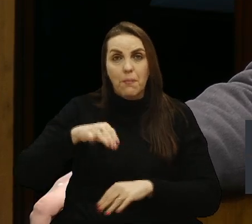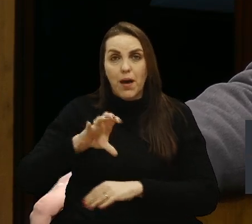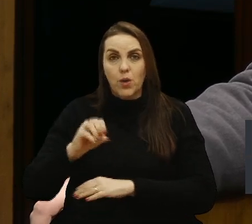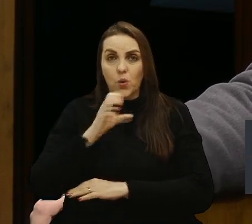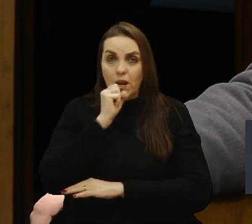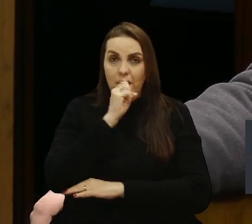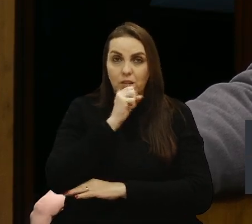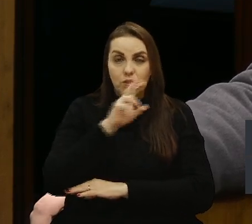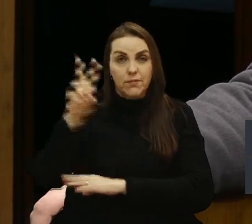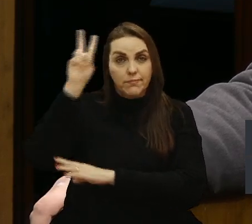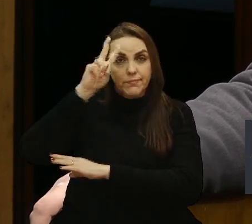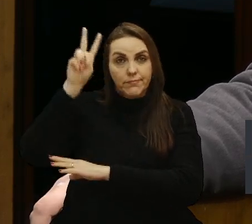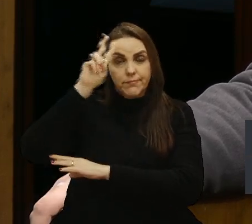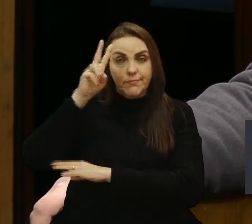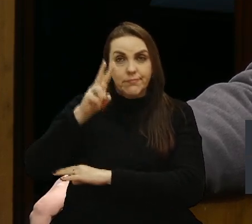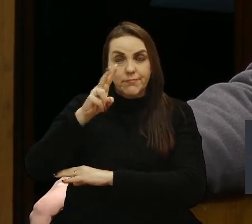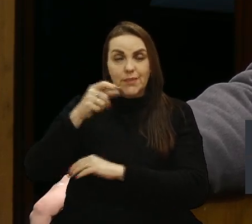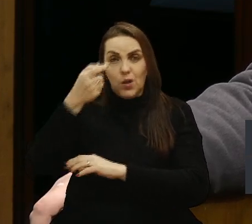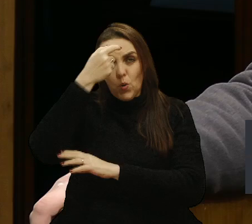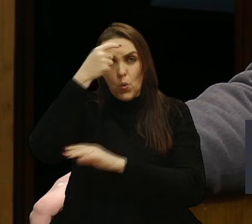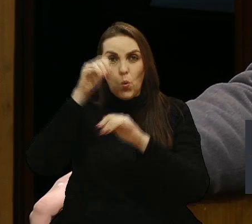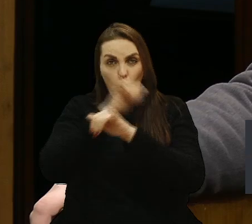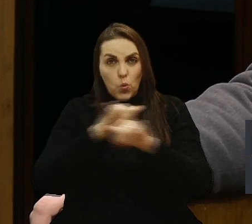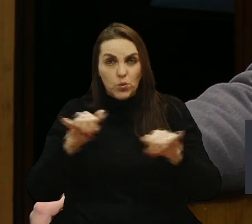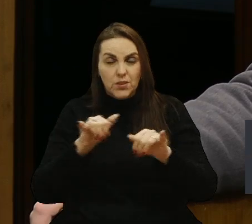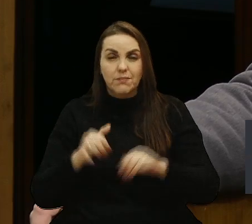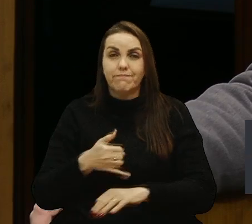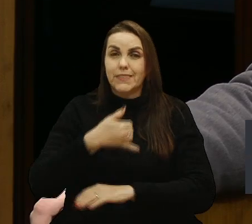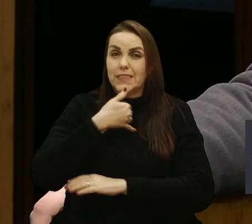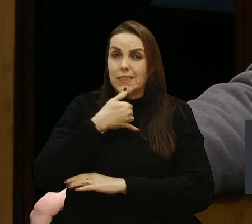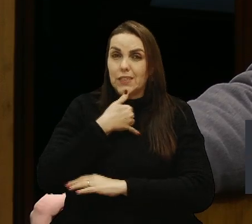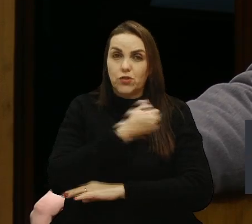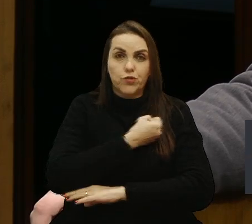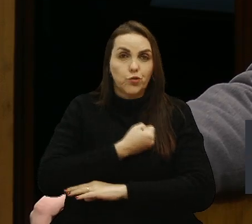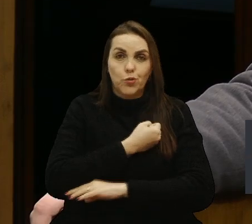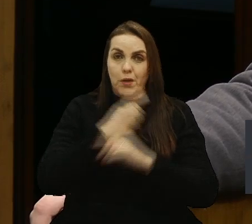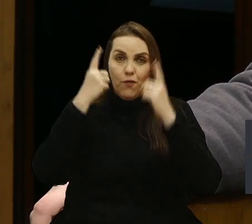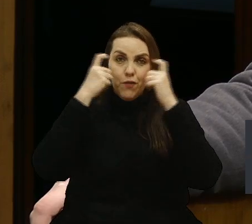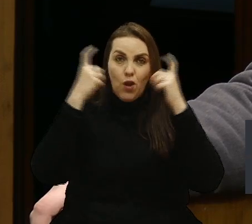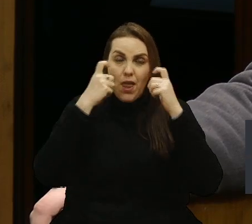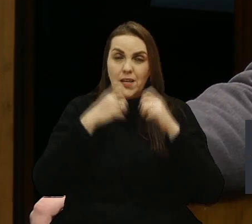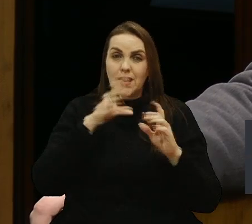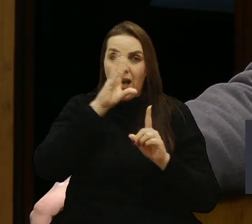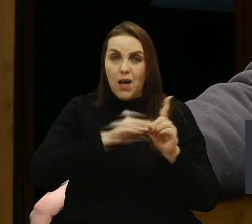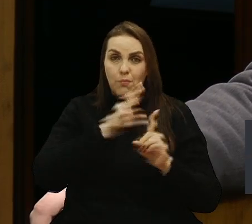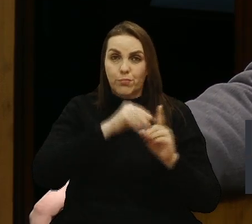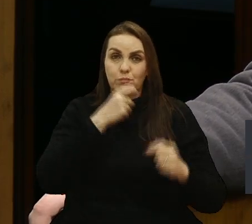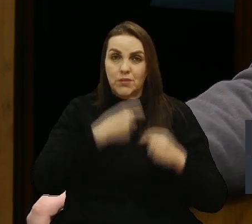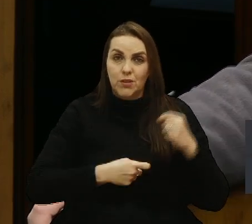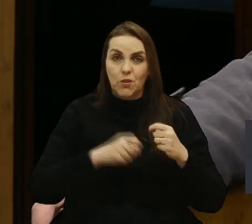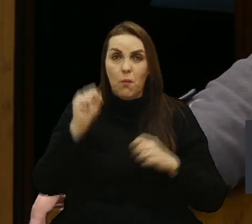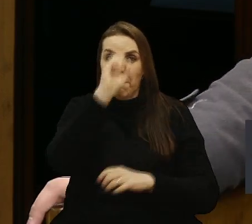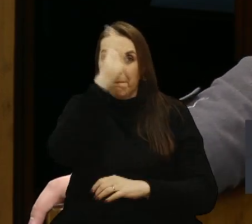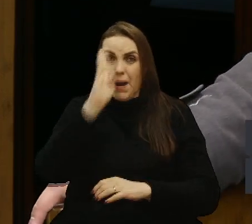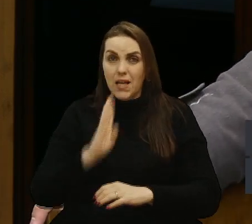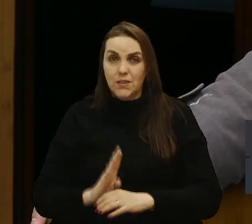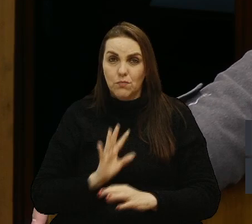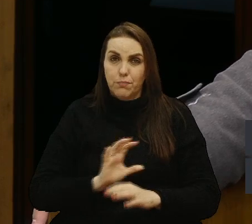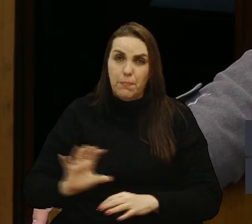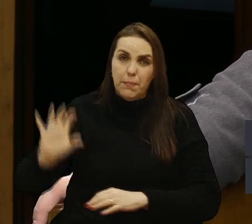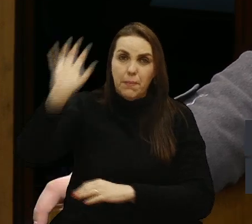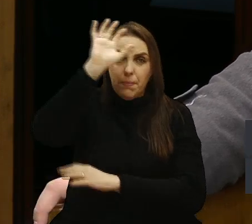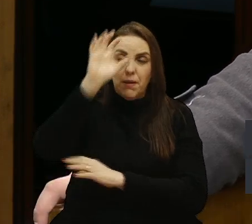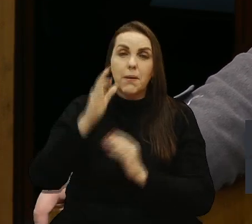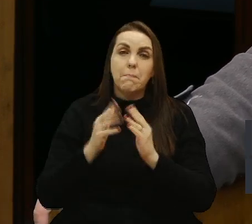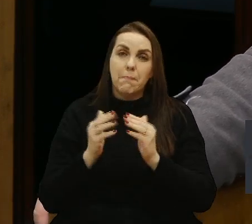nós lembramos, nós trazemos à conscientização os tristes números de violência e abuso sexual no nosso Brasil afora. Então, com esse sentimento, peço aos